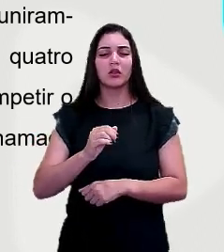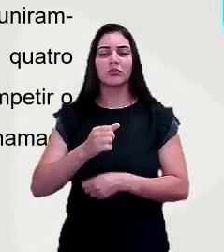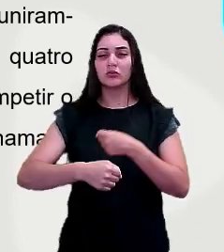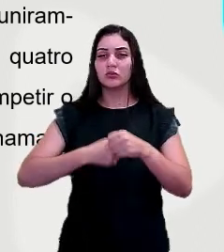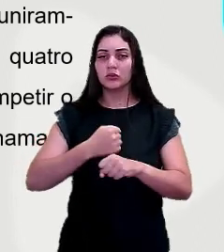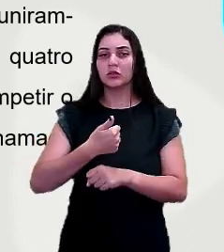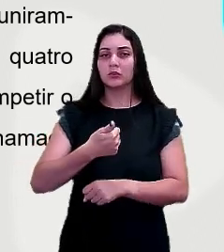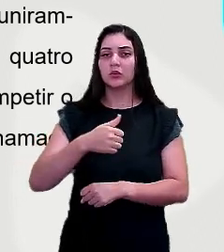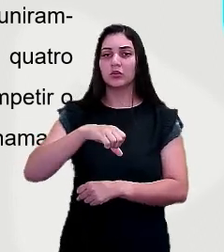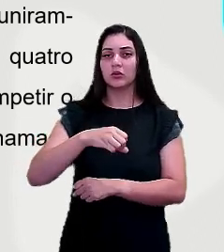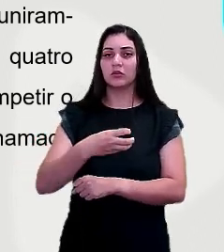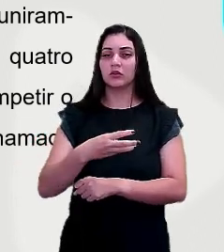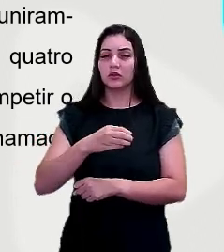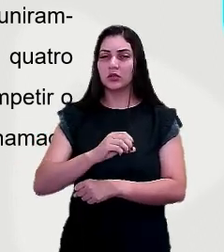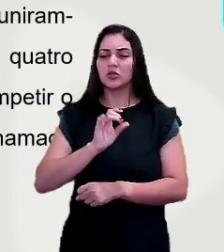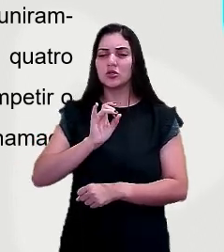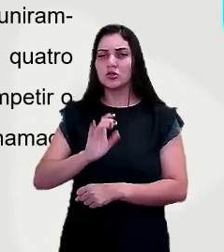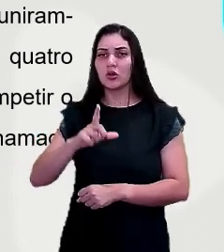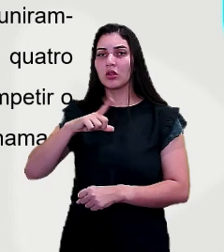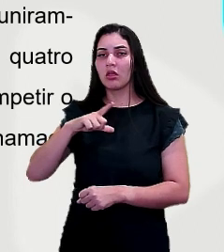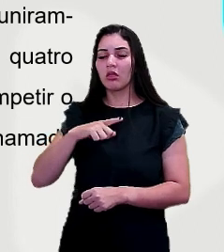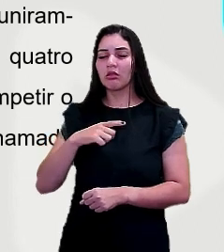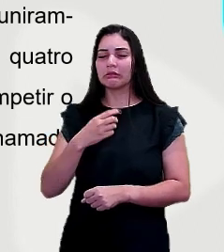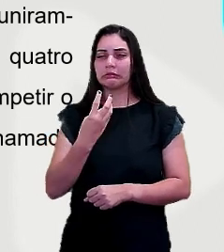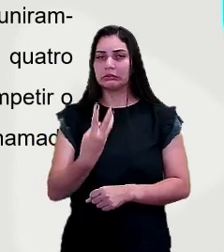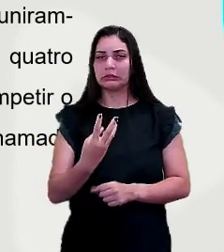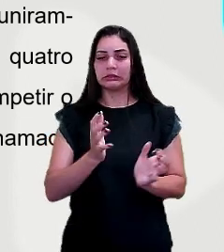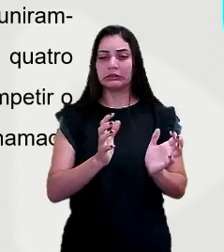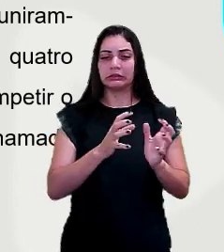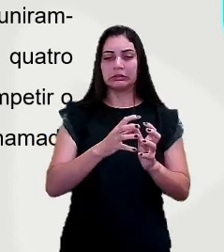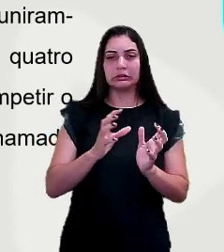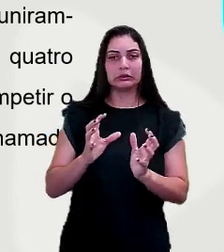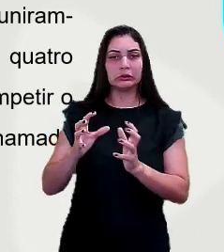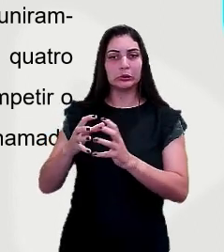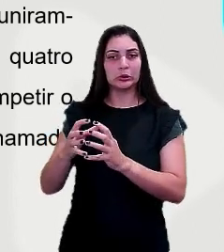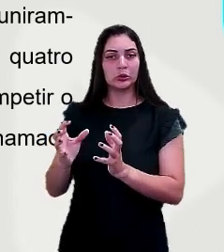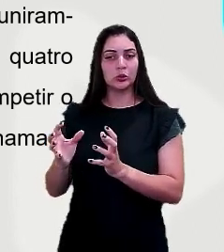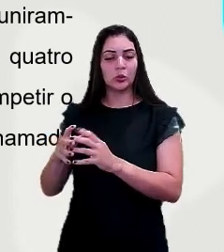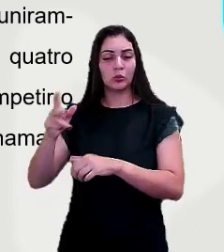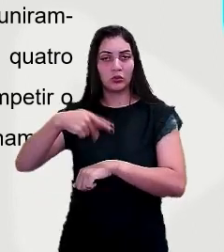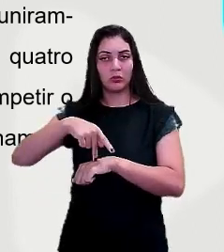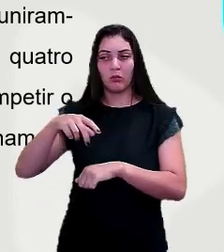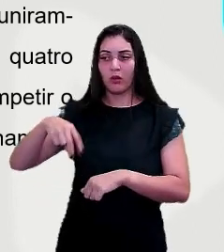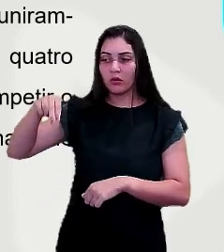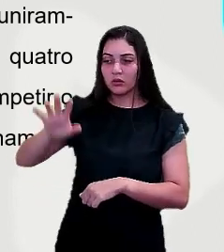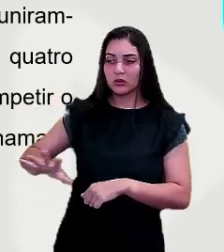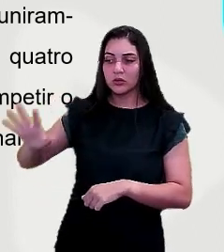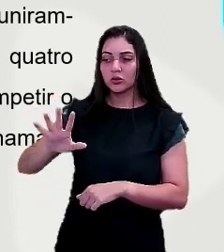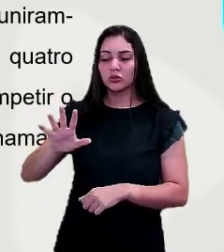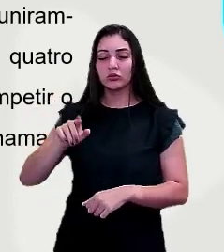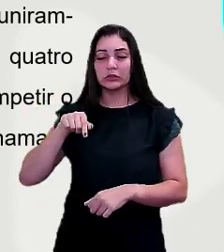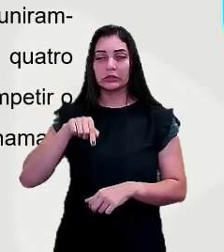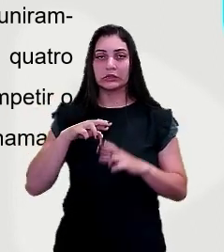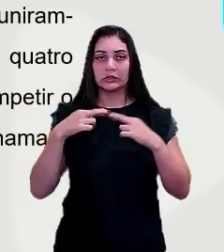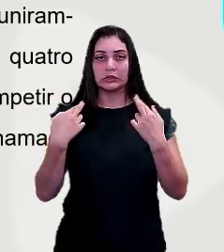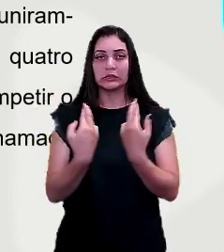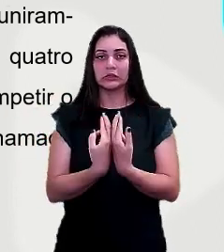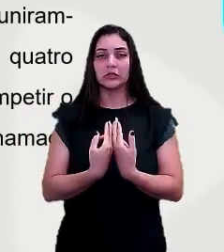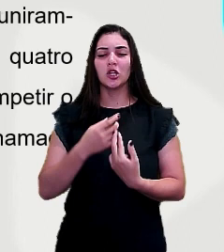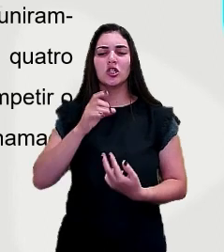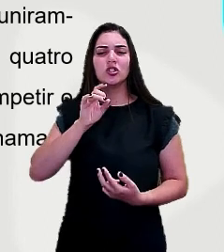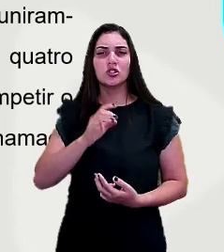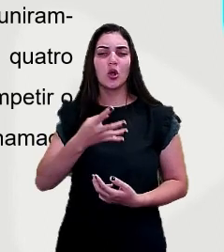1930. Apenas 3 equipes nacionais reuniram-se nessa ocasião, sendo que somente 4